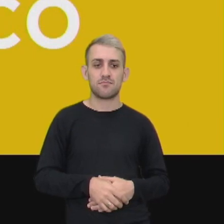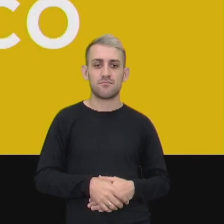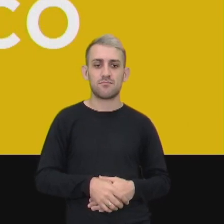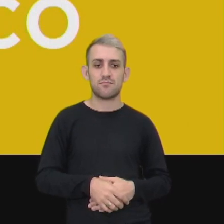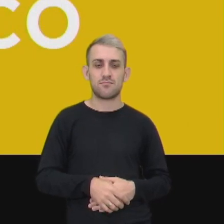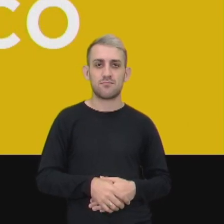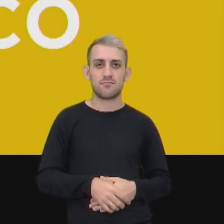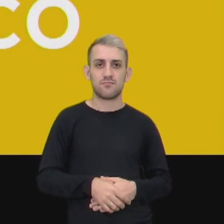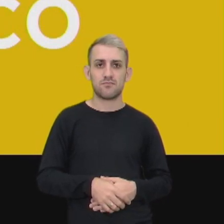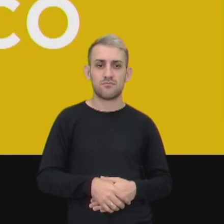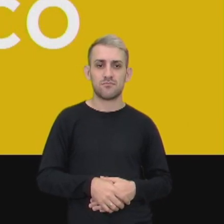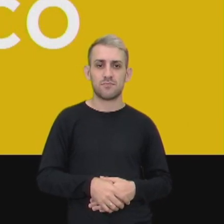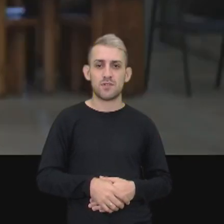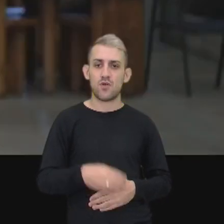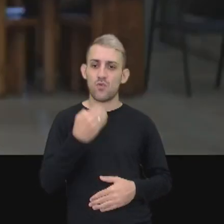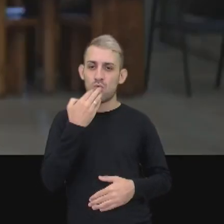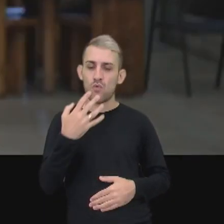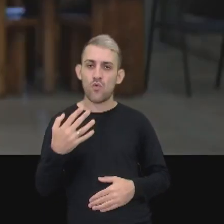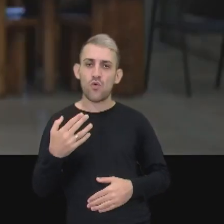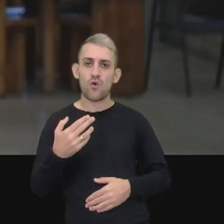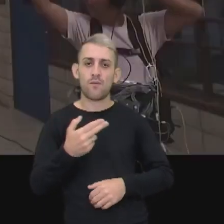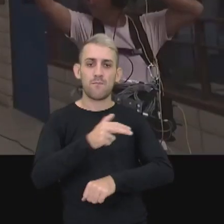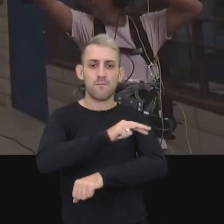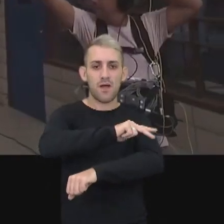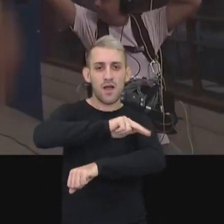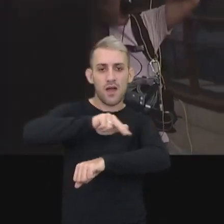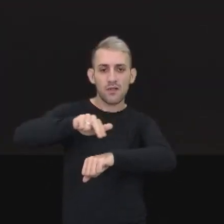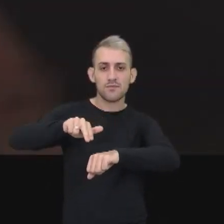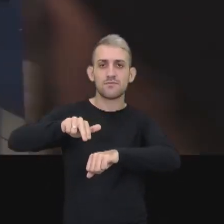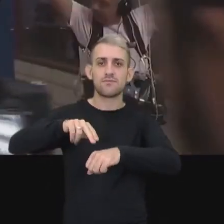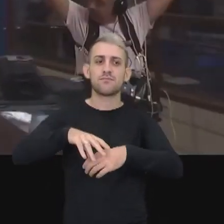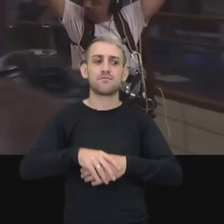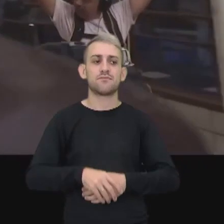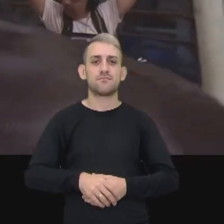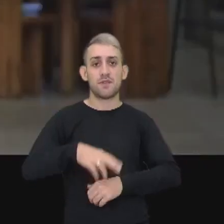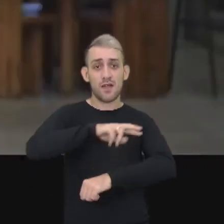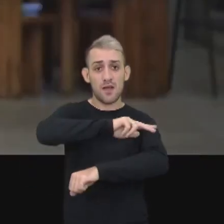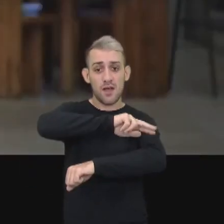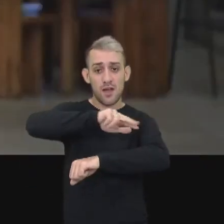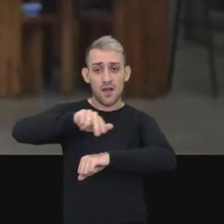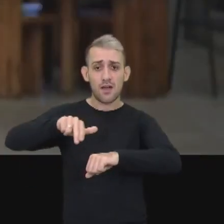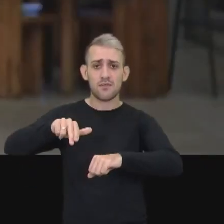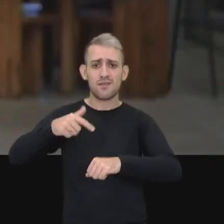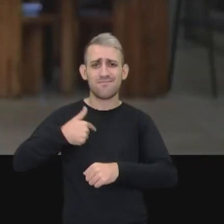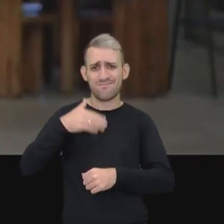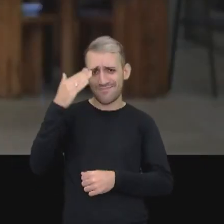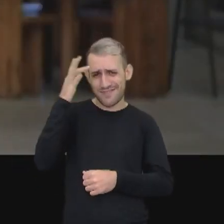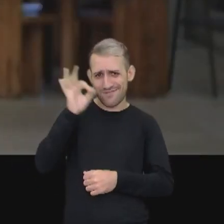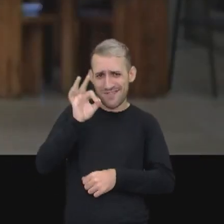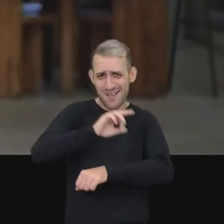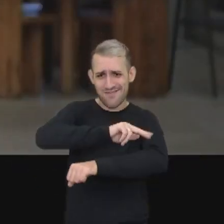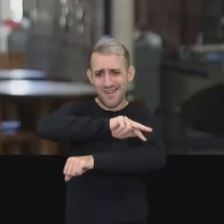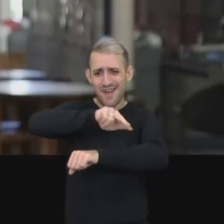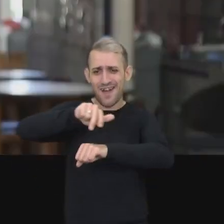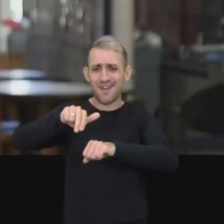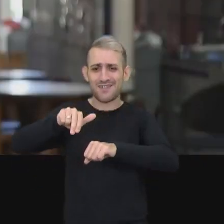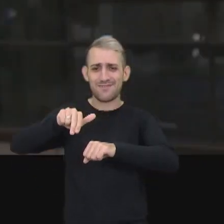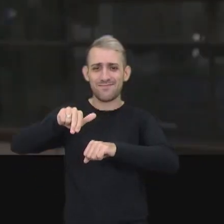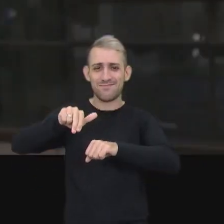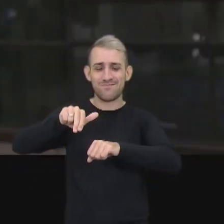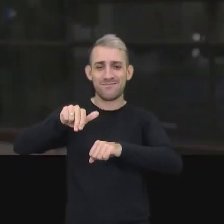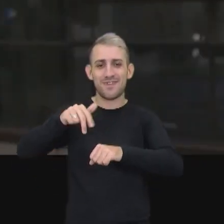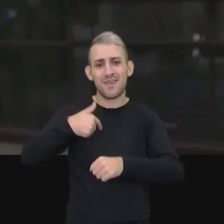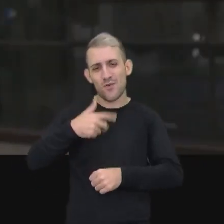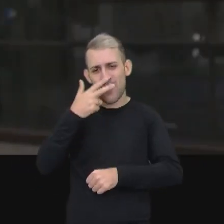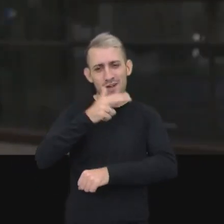Cor ou raça? Raça. Raça. Eu não entendo muito raça, assim. Raça. Eu